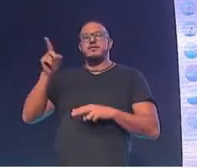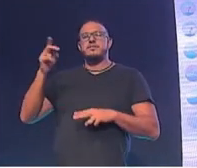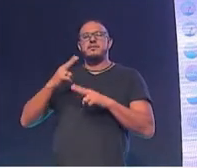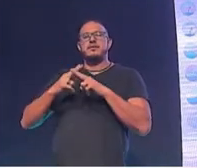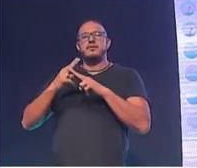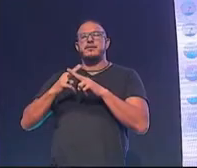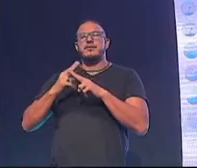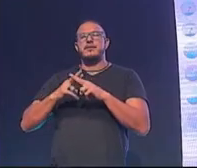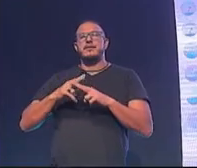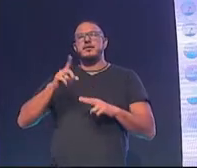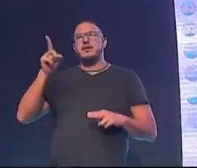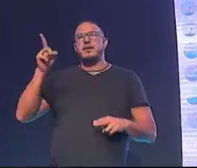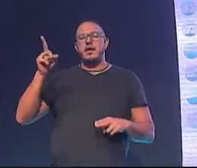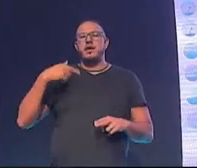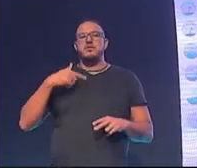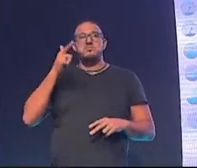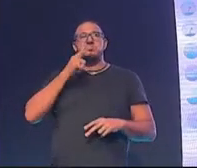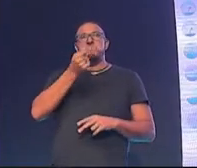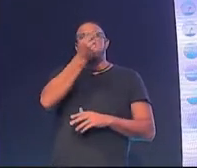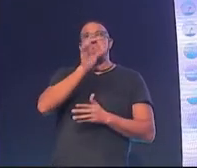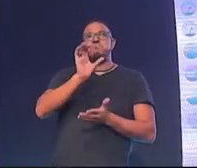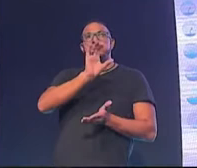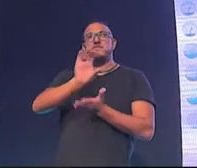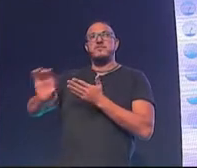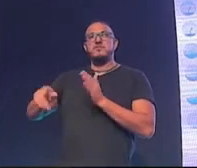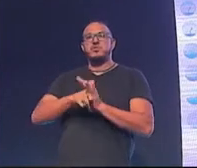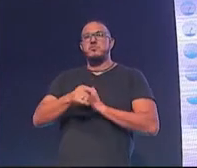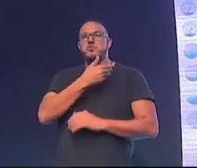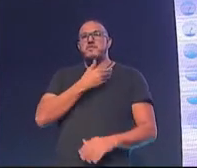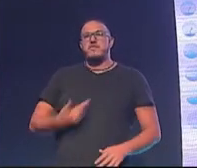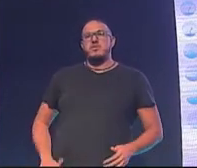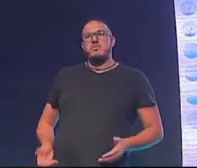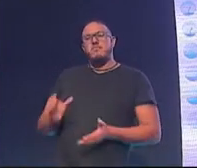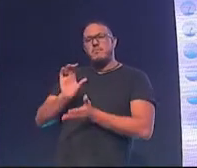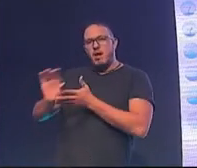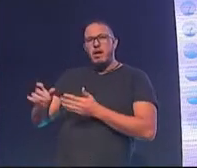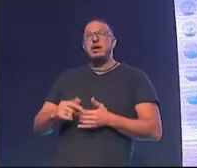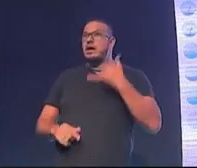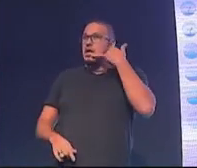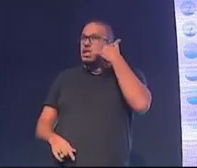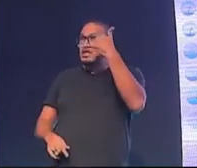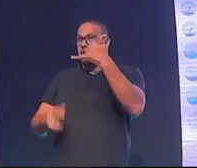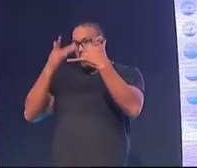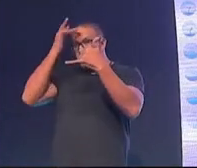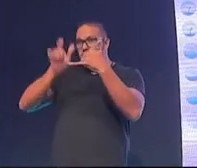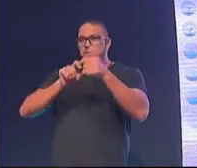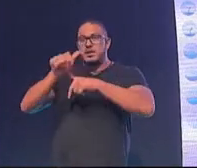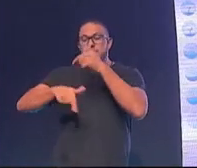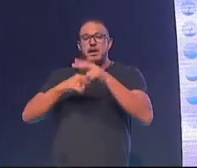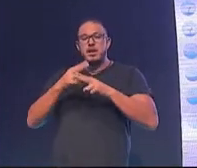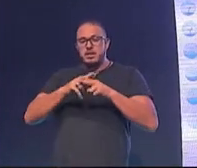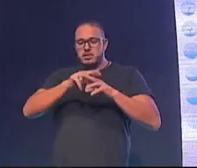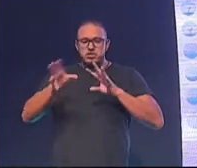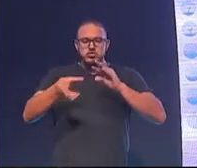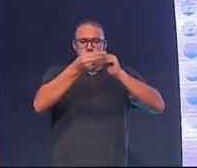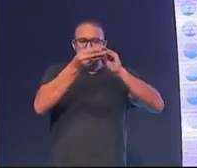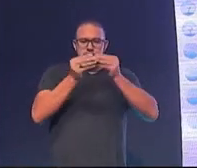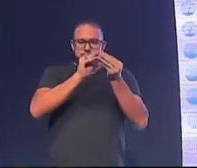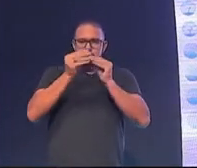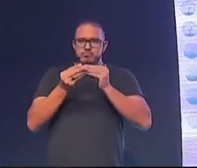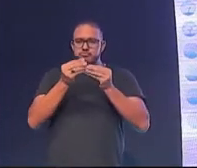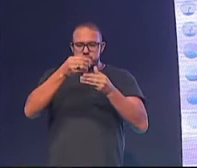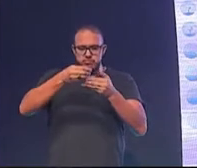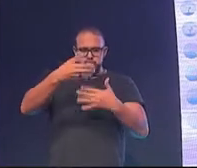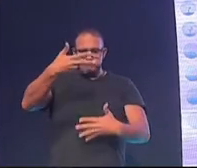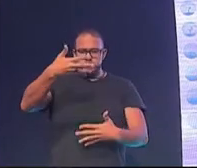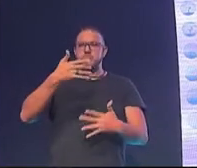Caixa Econômica recebeu investimento de X do governo. E aí ele fala, ligue para a pessoa tal que trabalha na Caixa Econômica. Ele junta as notícias da internet com